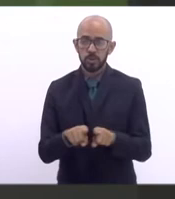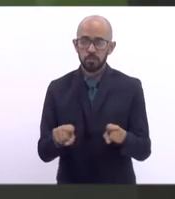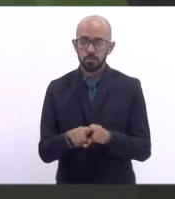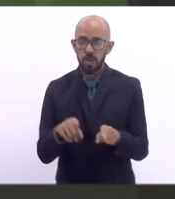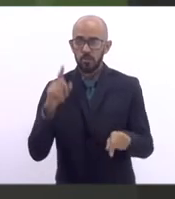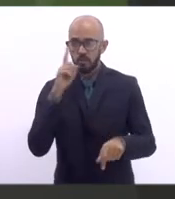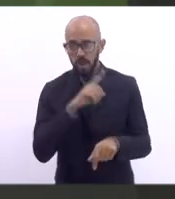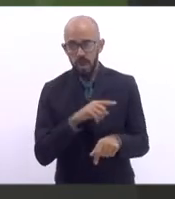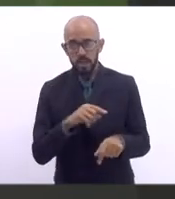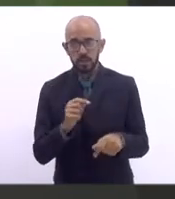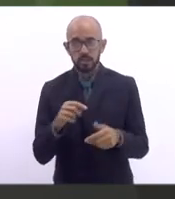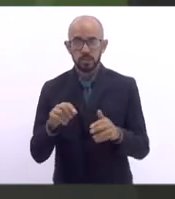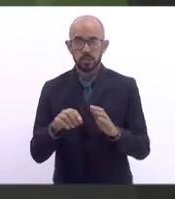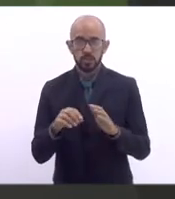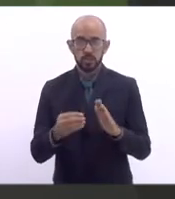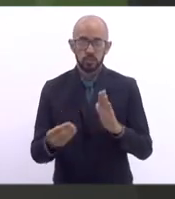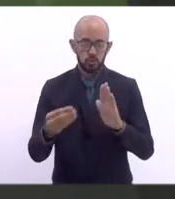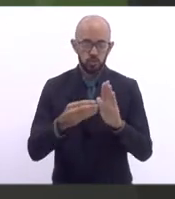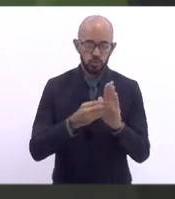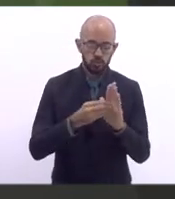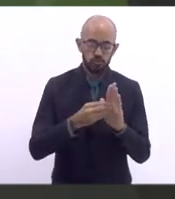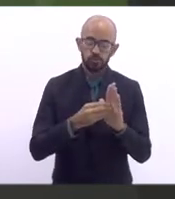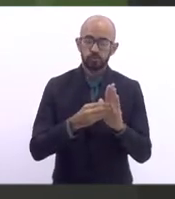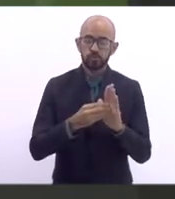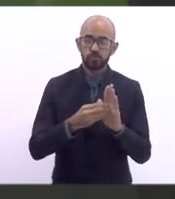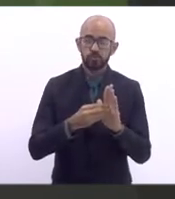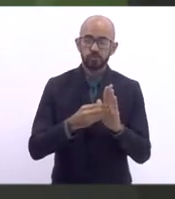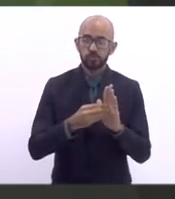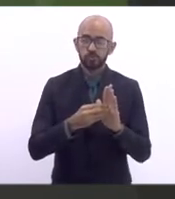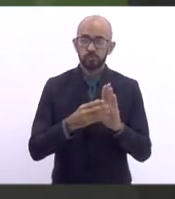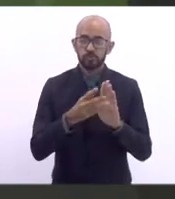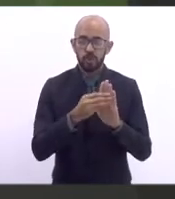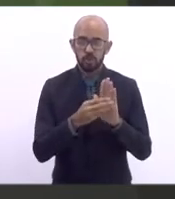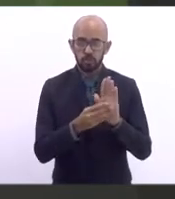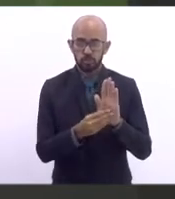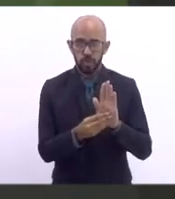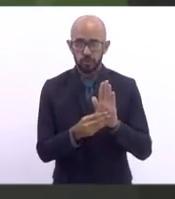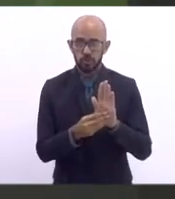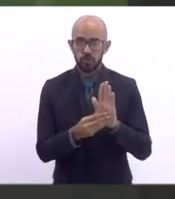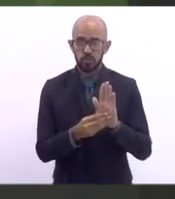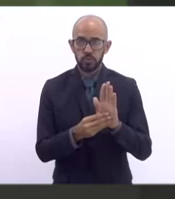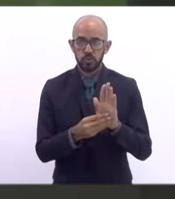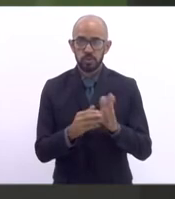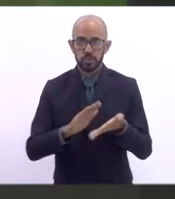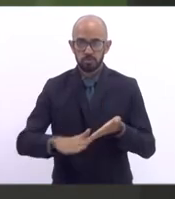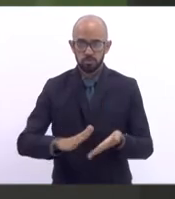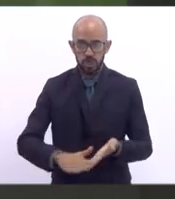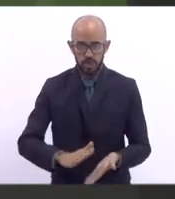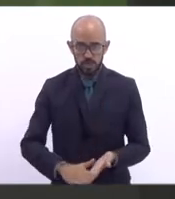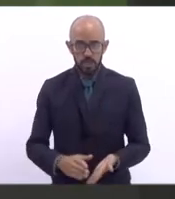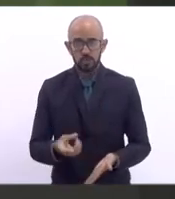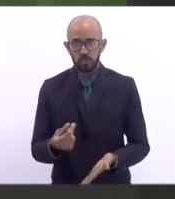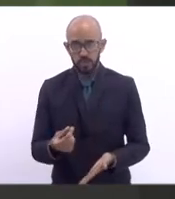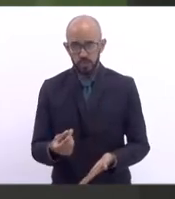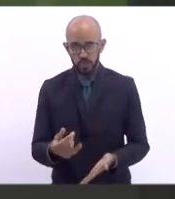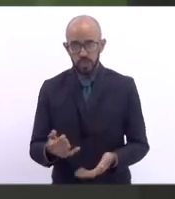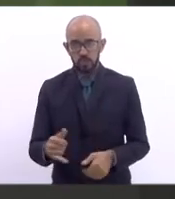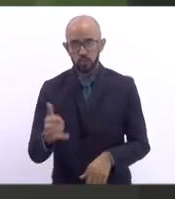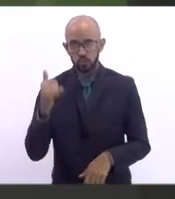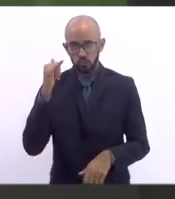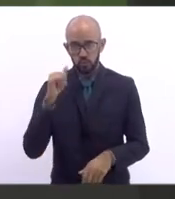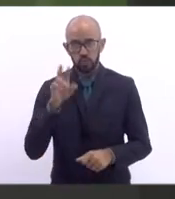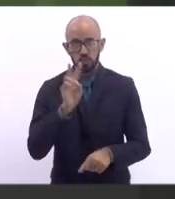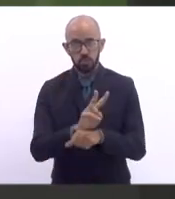erros de classificação na apropriação de despesas financeiras com juros sobre a dívida de empréstimo e